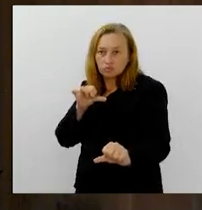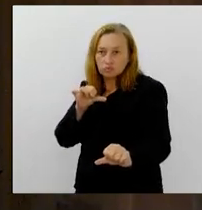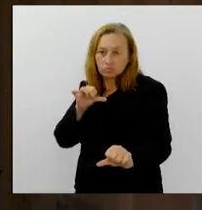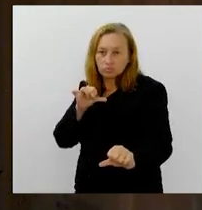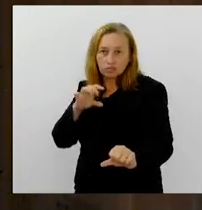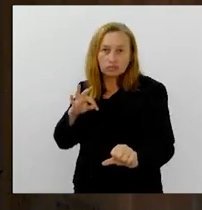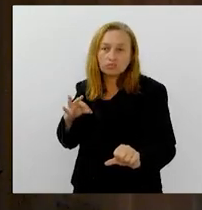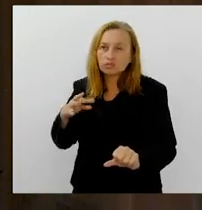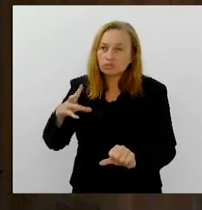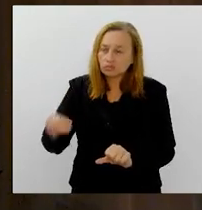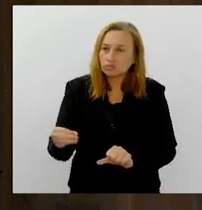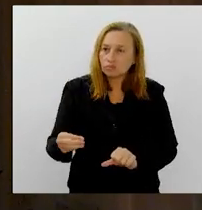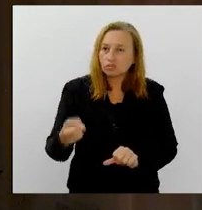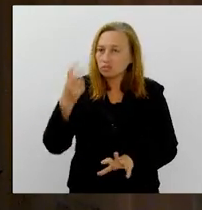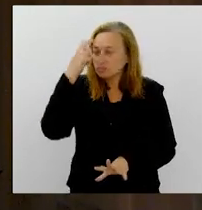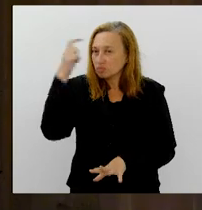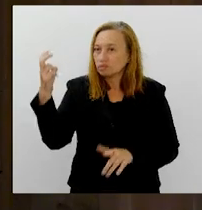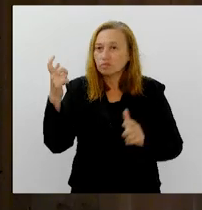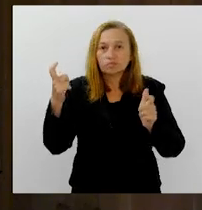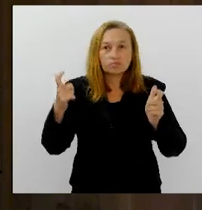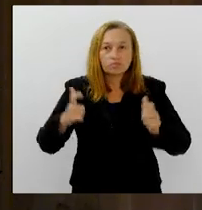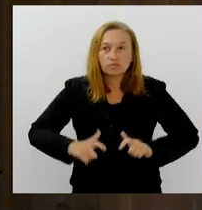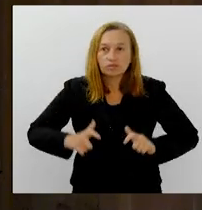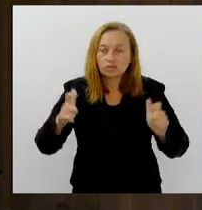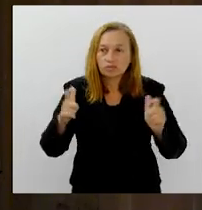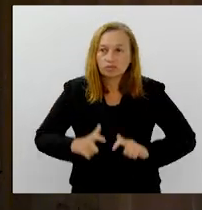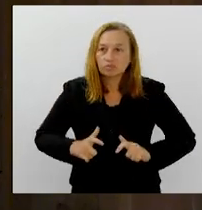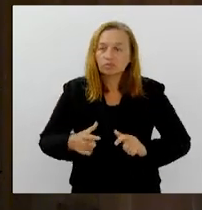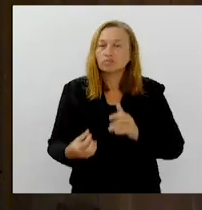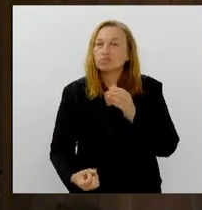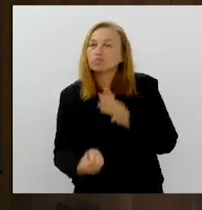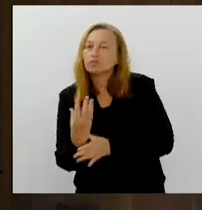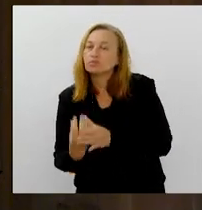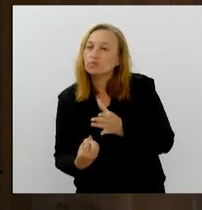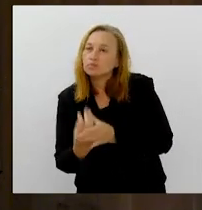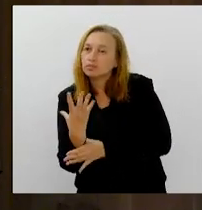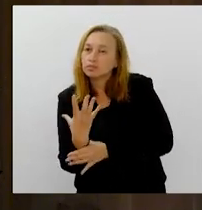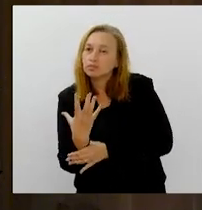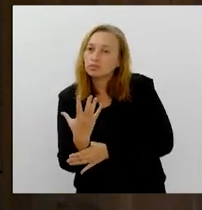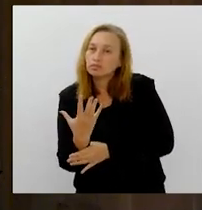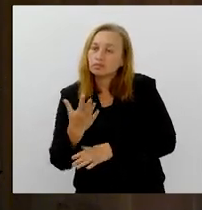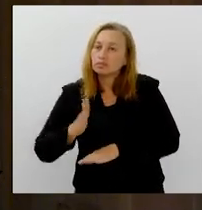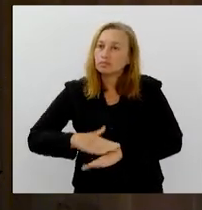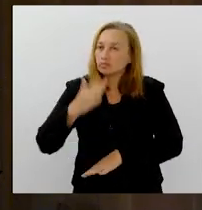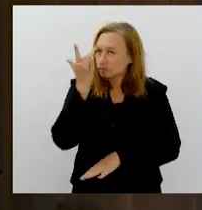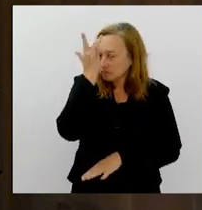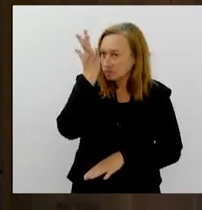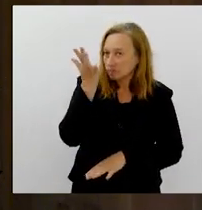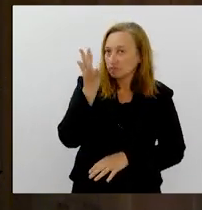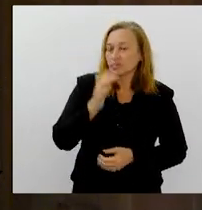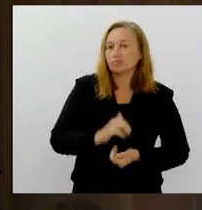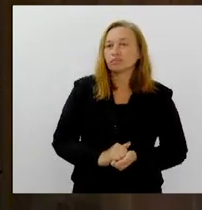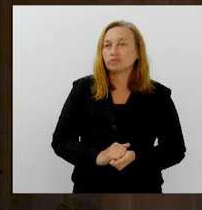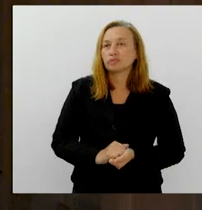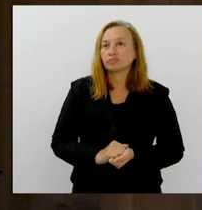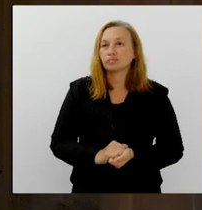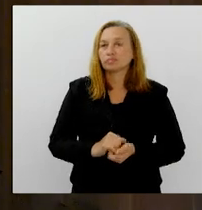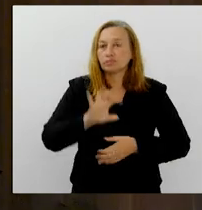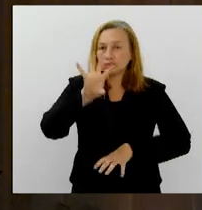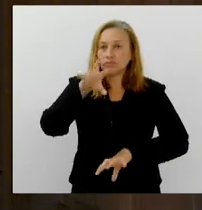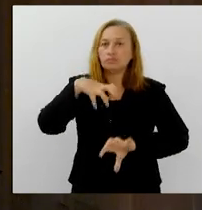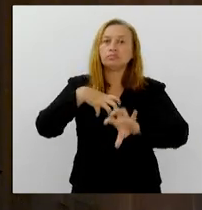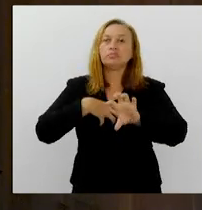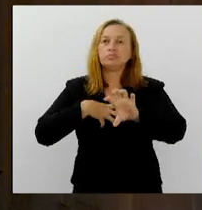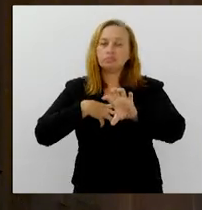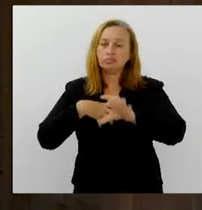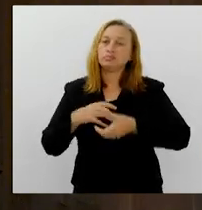A cultura é o lugar onde a gente produz de forma mais fácil empatia.